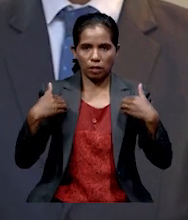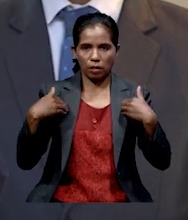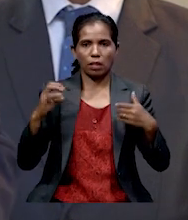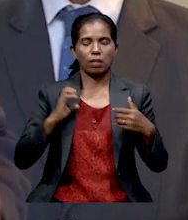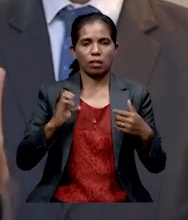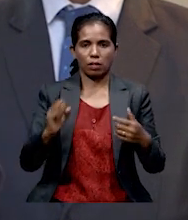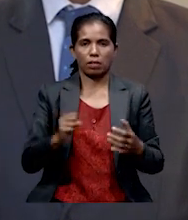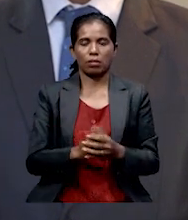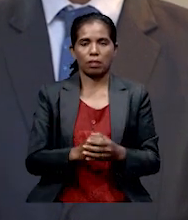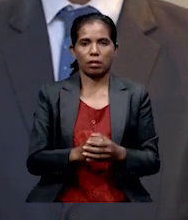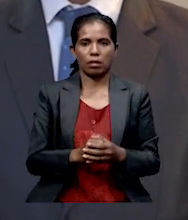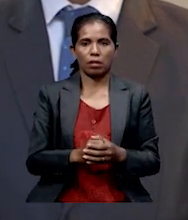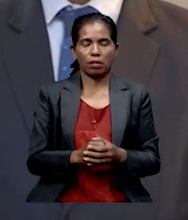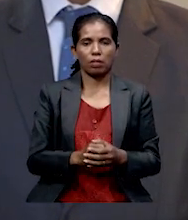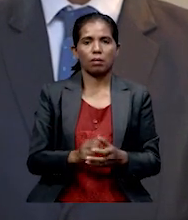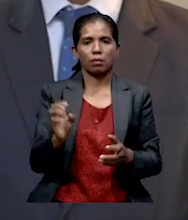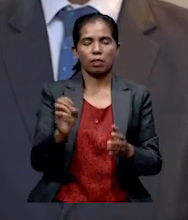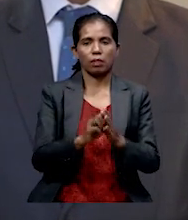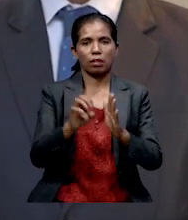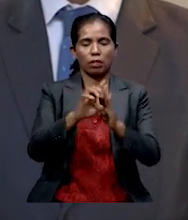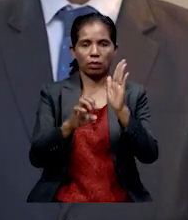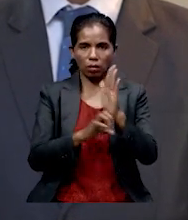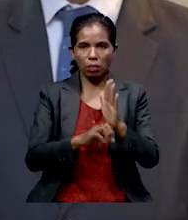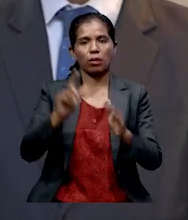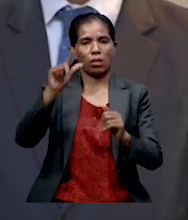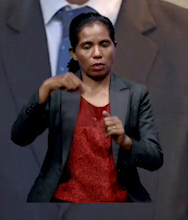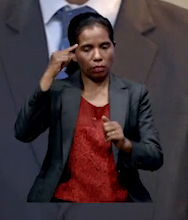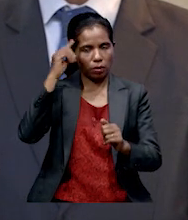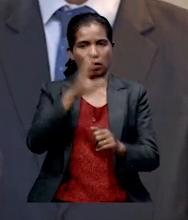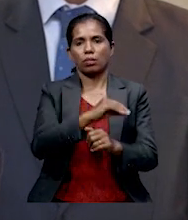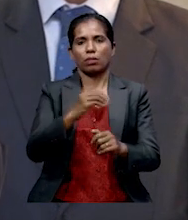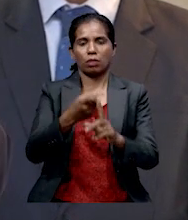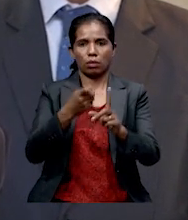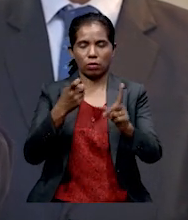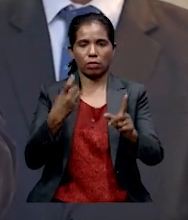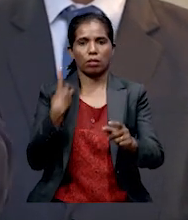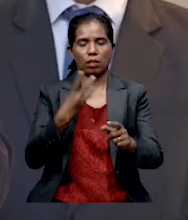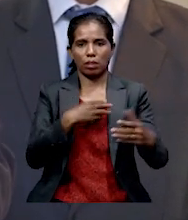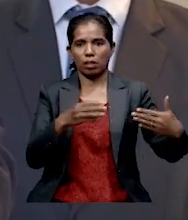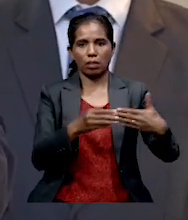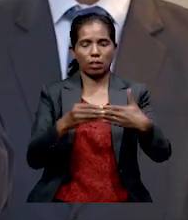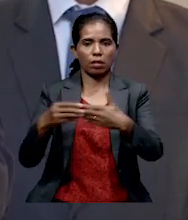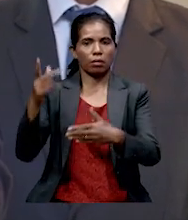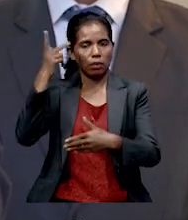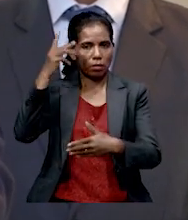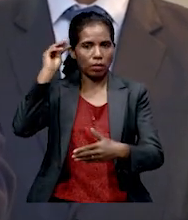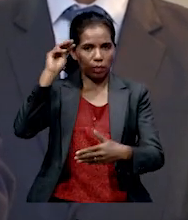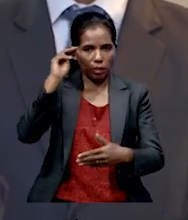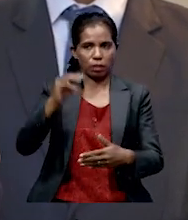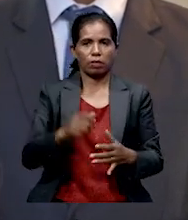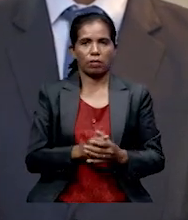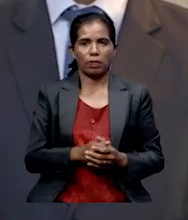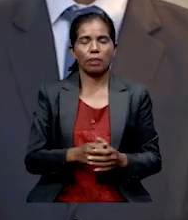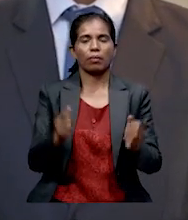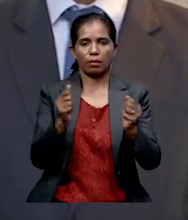a sinergia de equilíbrio entre o executivo, entre o governo, ali Rússi tinha liderança, primeiro-ministro, Taurma Tarruac,